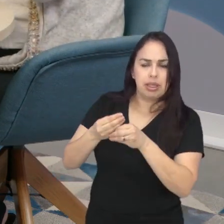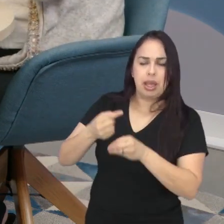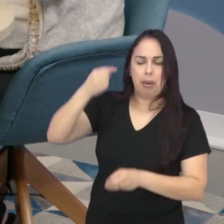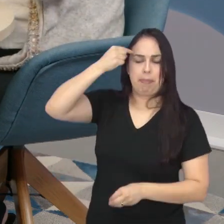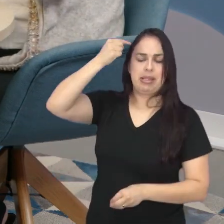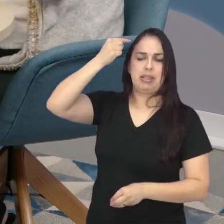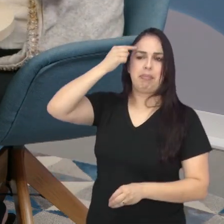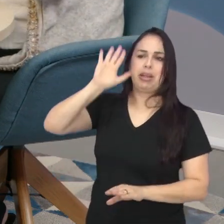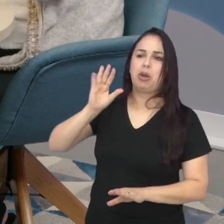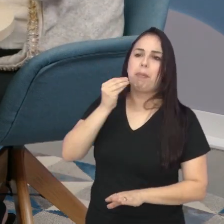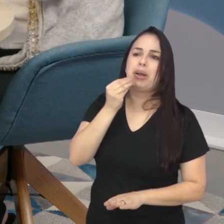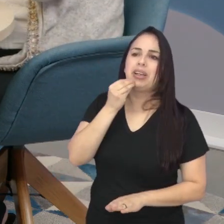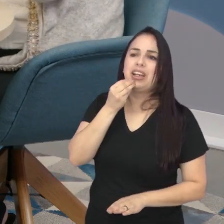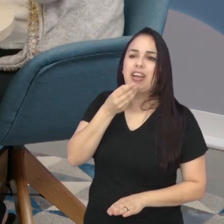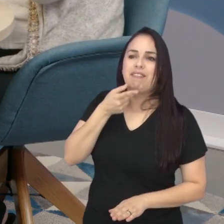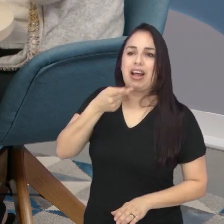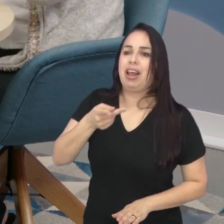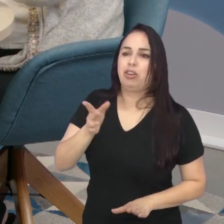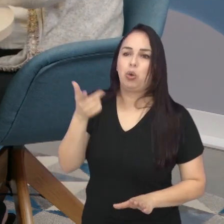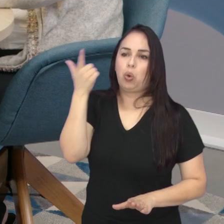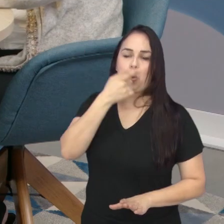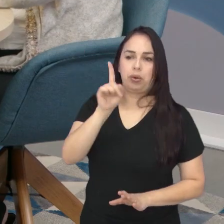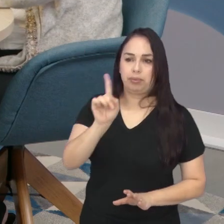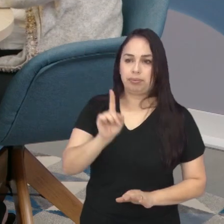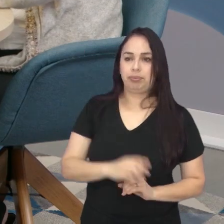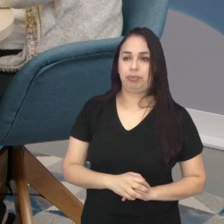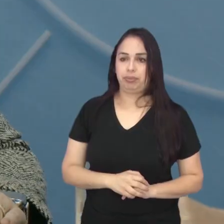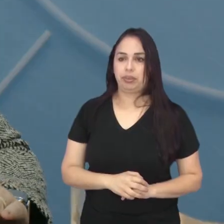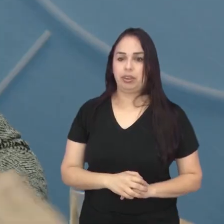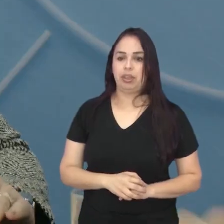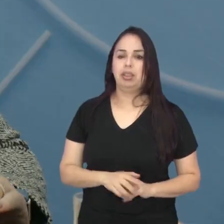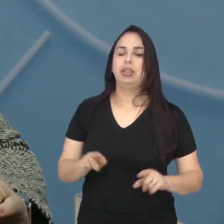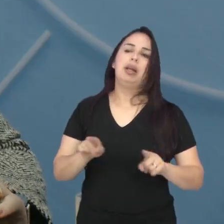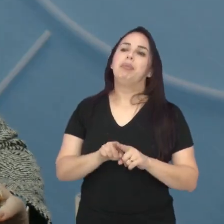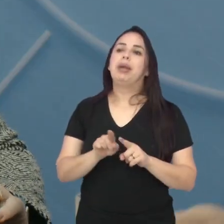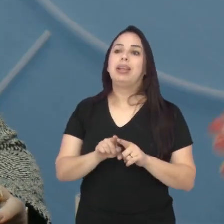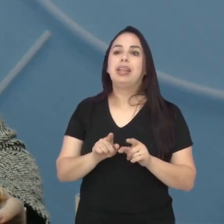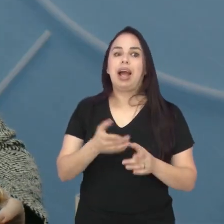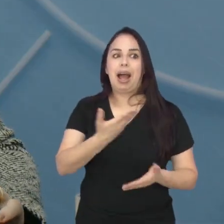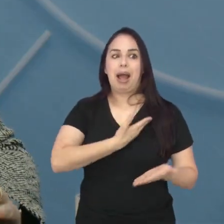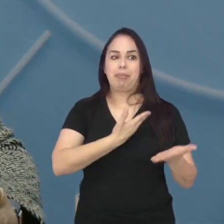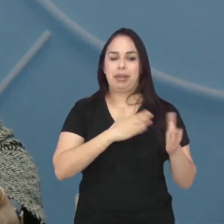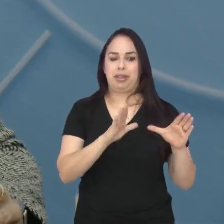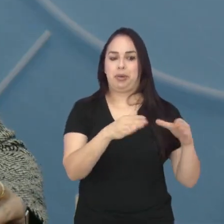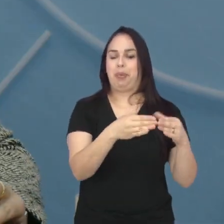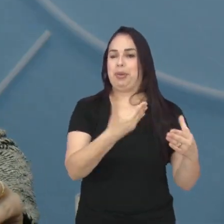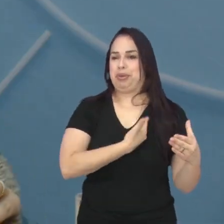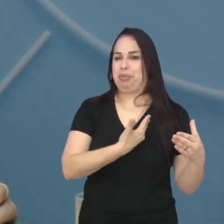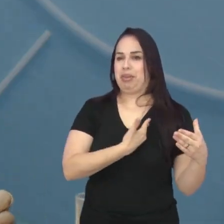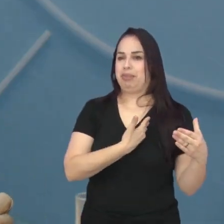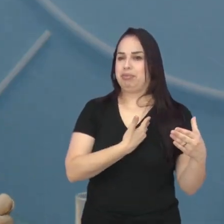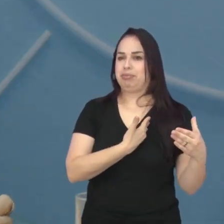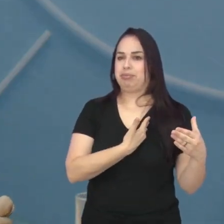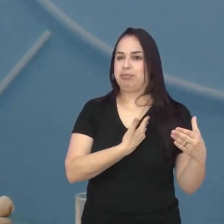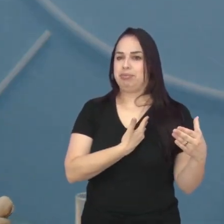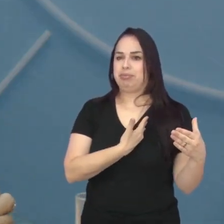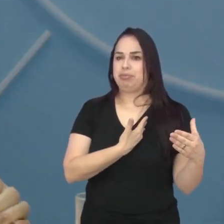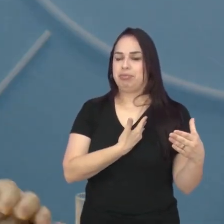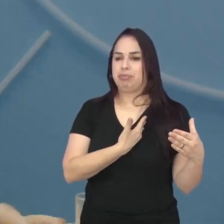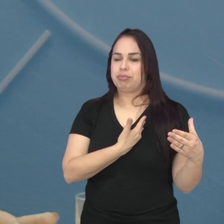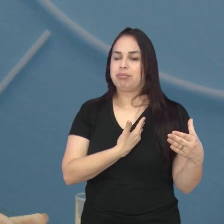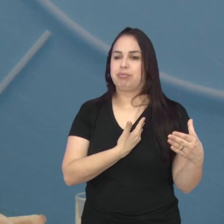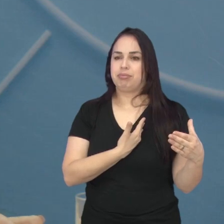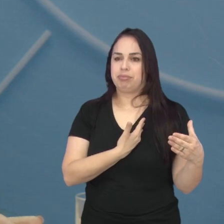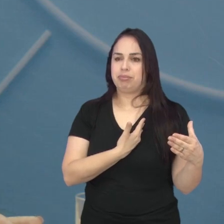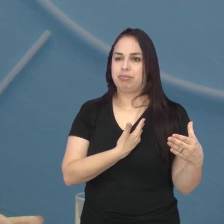pensei nisso, mas não teve uma oportunidade de falar. Inclusive na rede de amigos, sabe? Então, quando